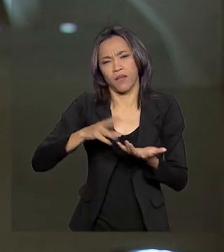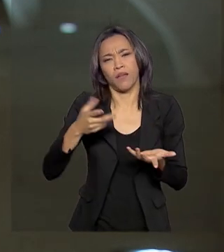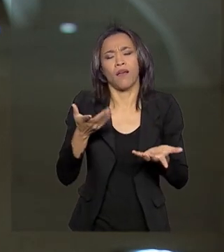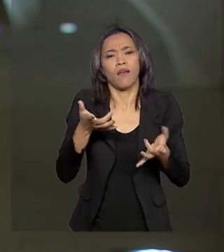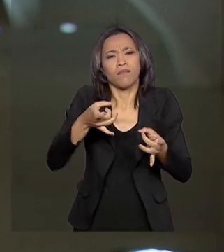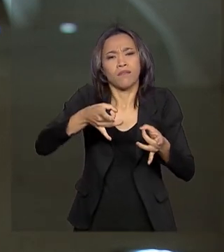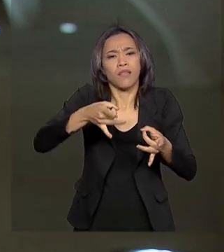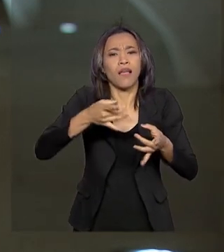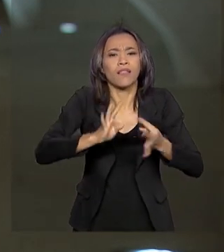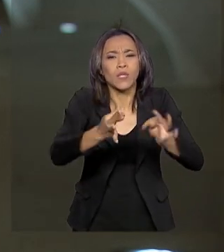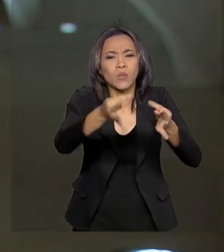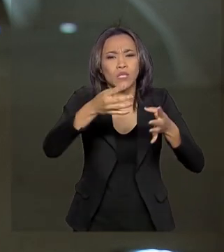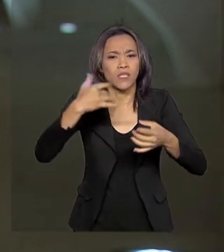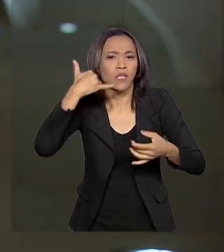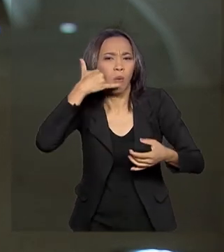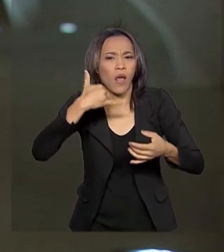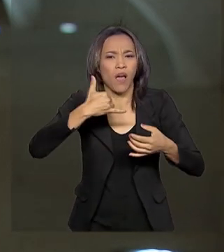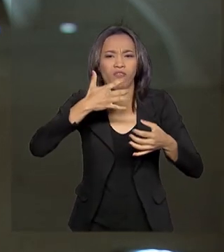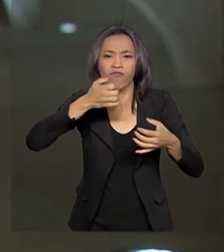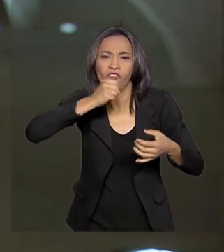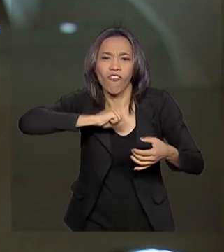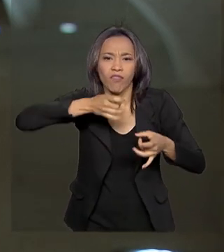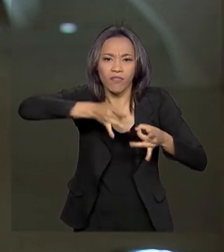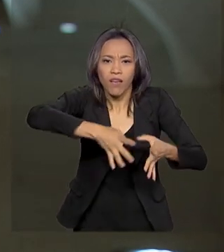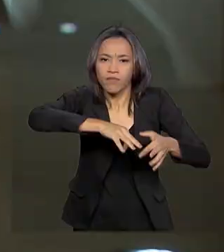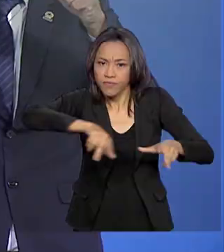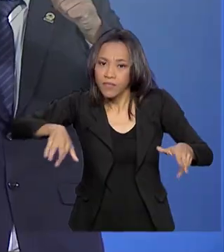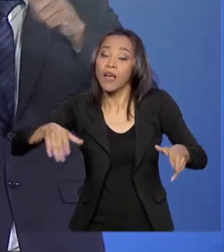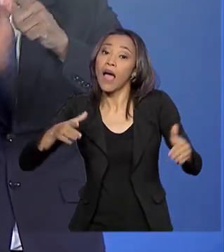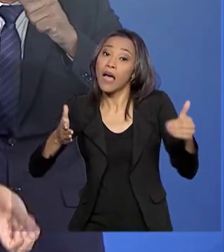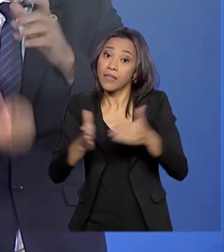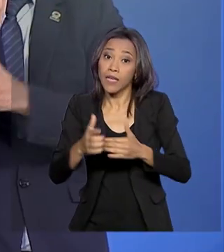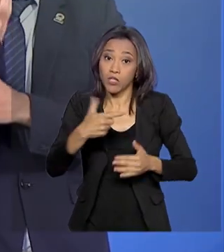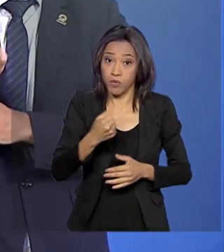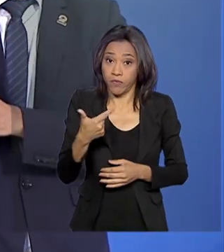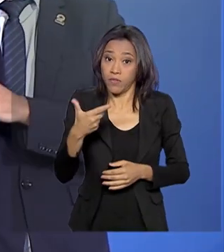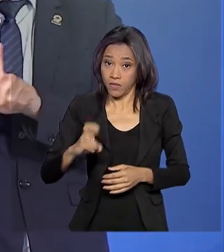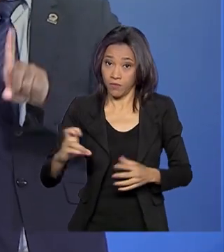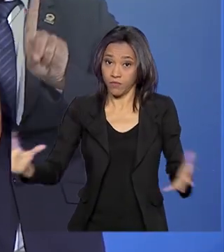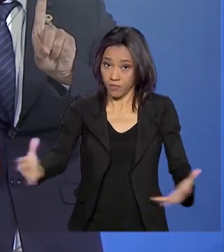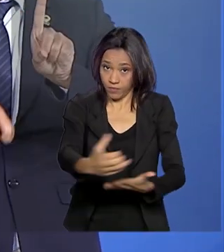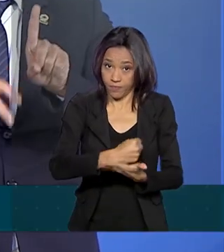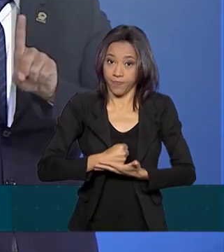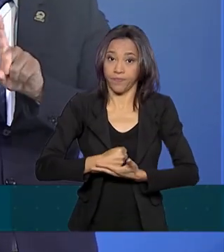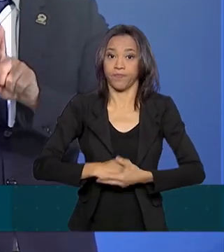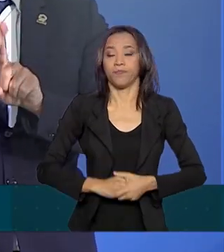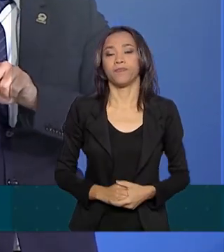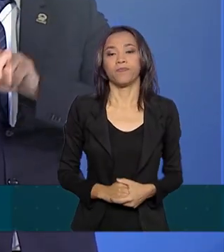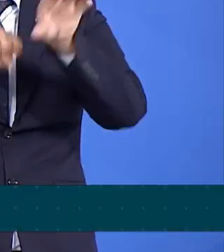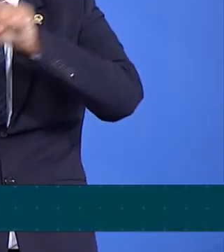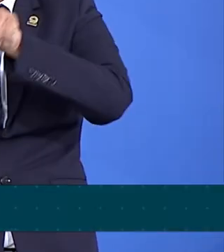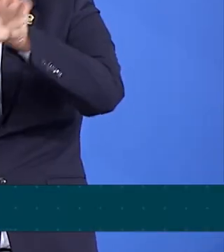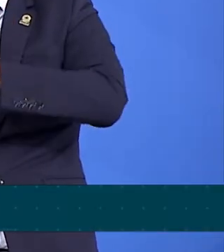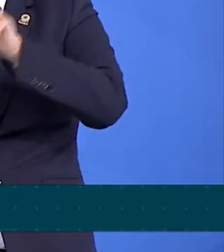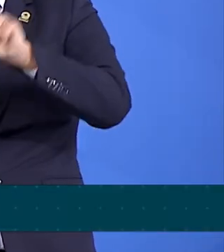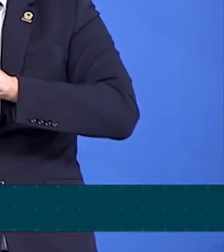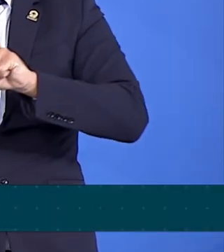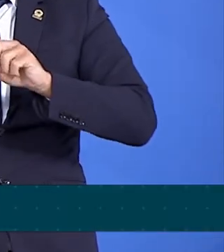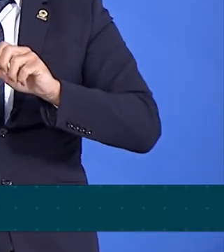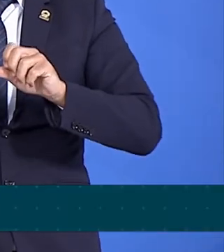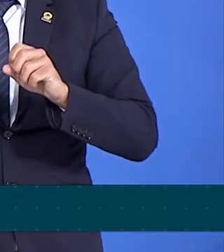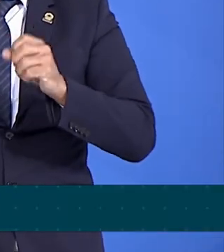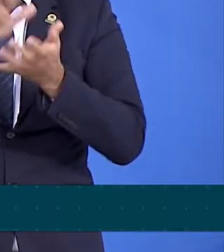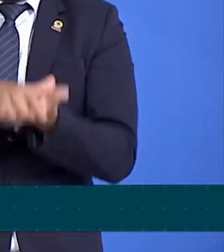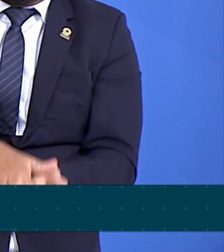instalar mais 5 mil pontos até o ano de 2025. Nós vamos recolher uma quantidade bastante